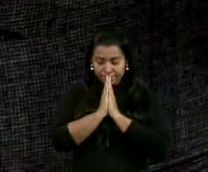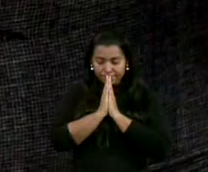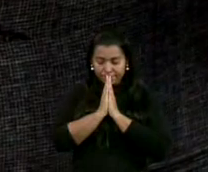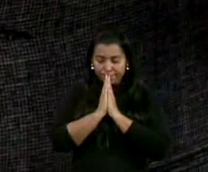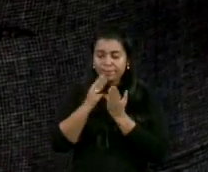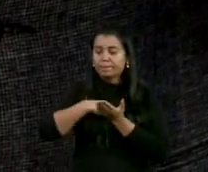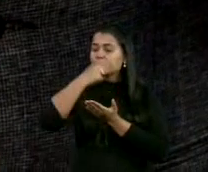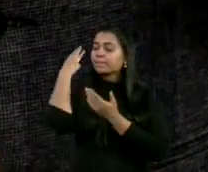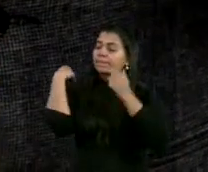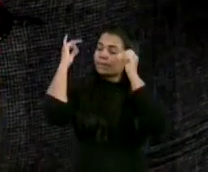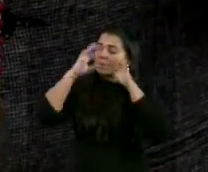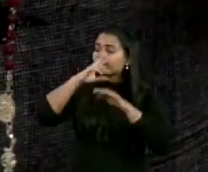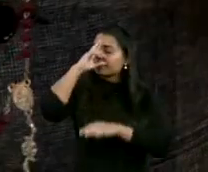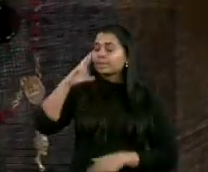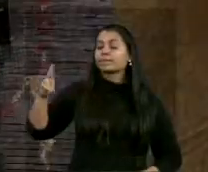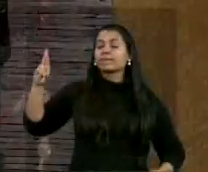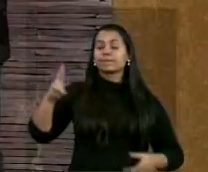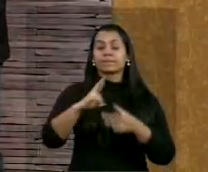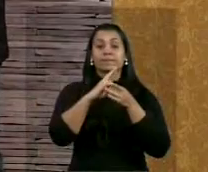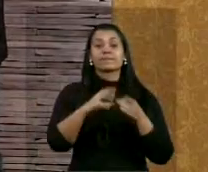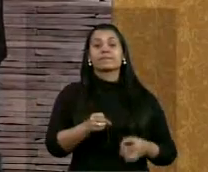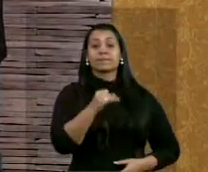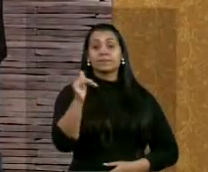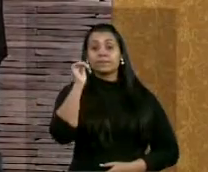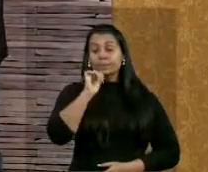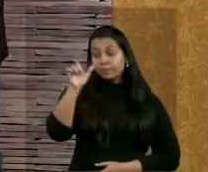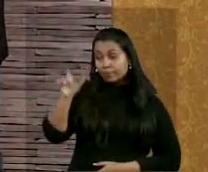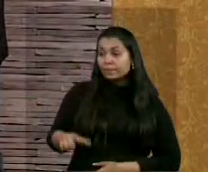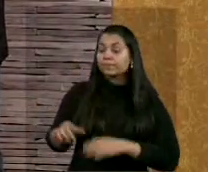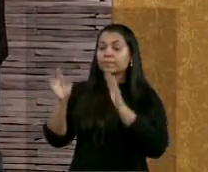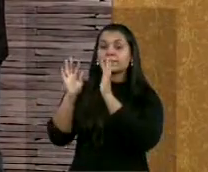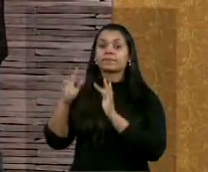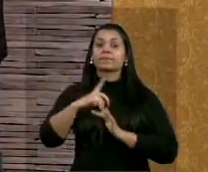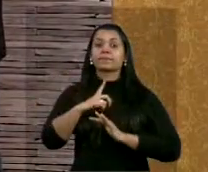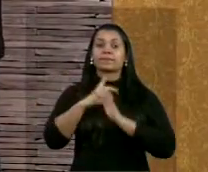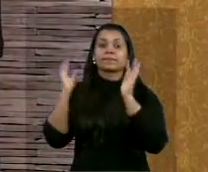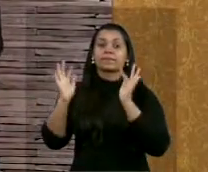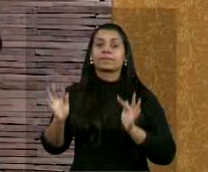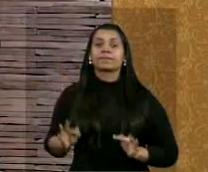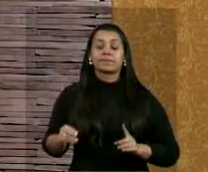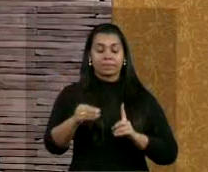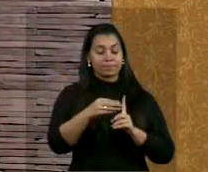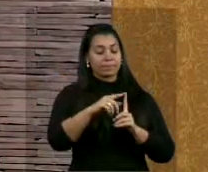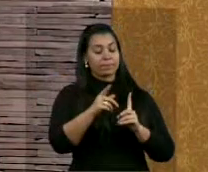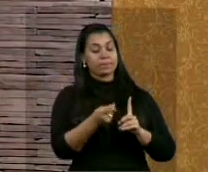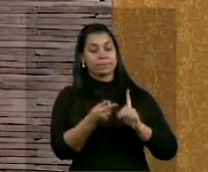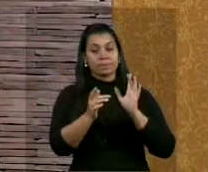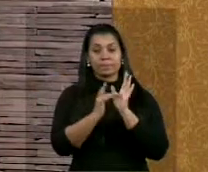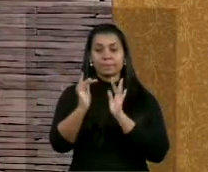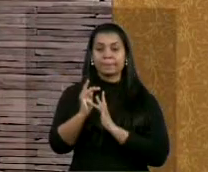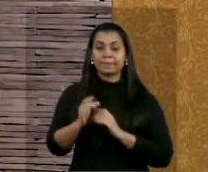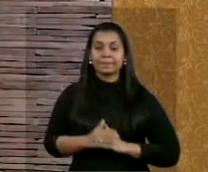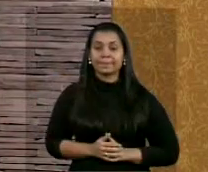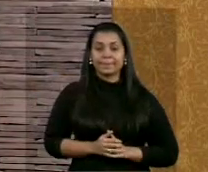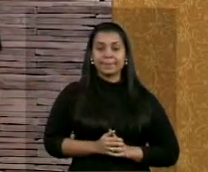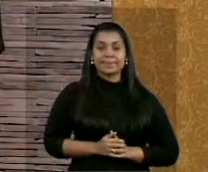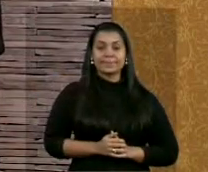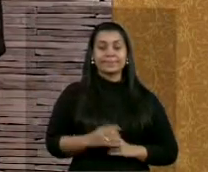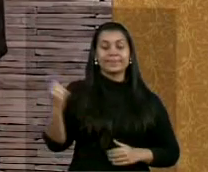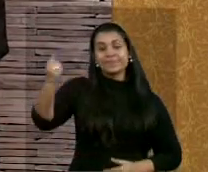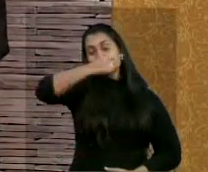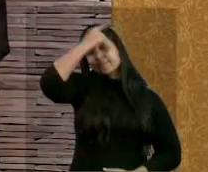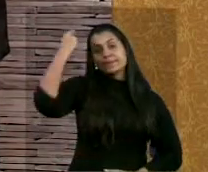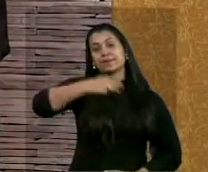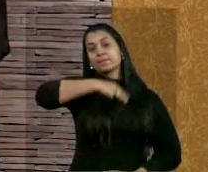Amém. Ave Maria, cheia de graça, o Senhor é convosco. Bendita sois vós entre as mulheres, e bendito é o fruto do vosso ventre,